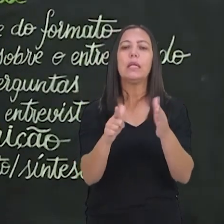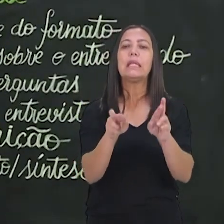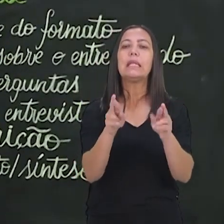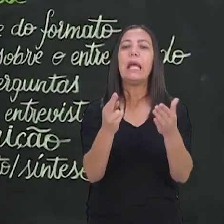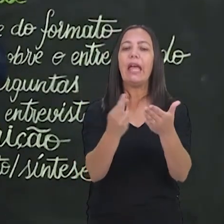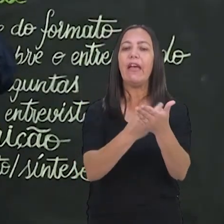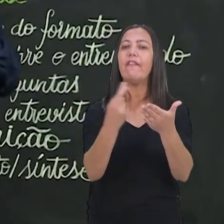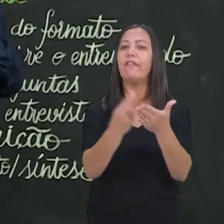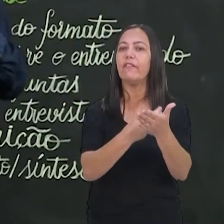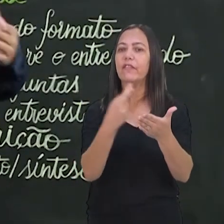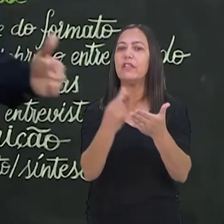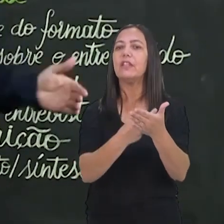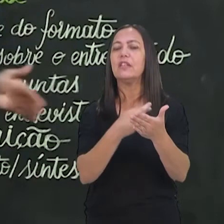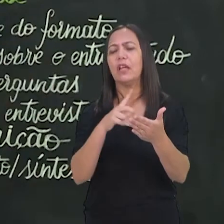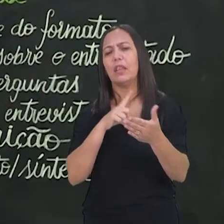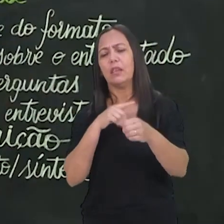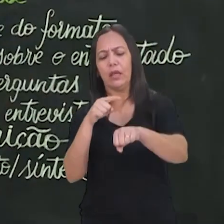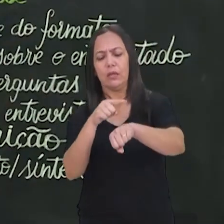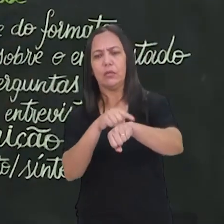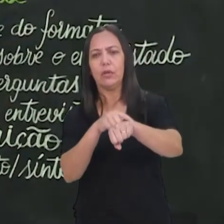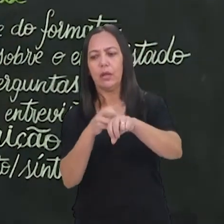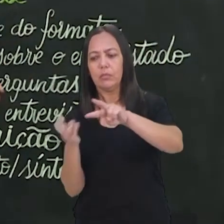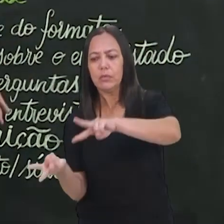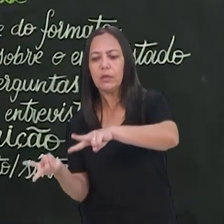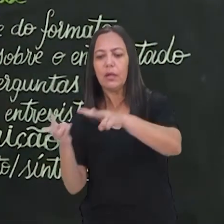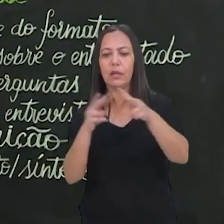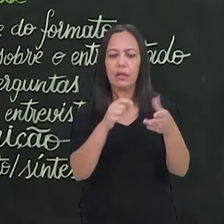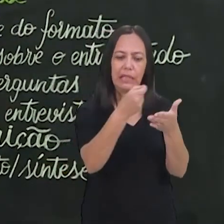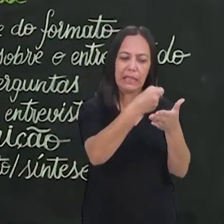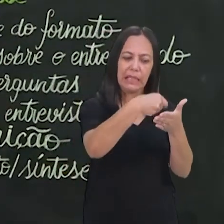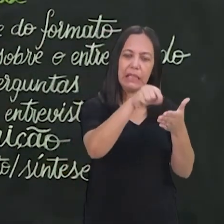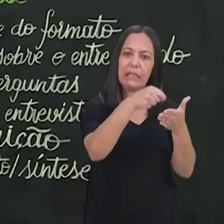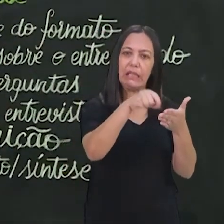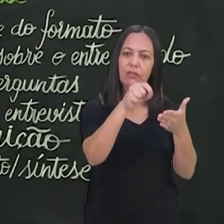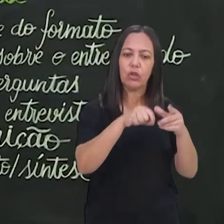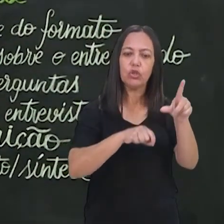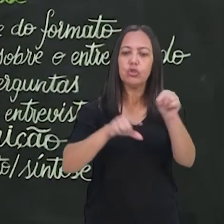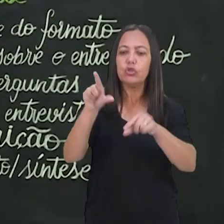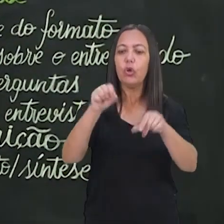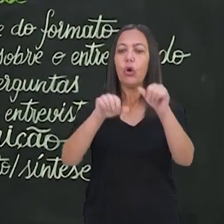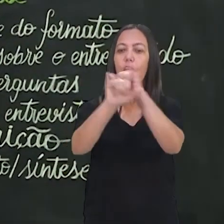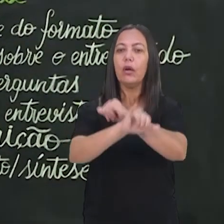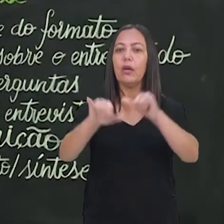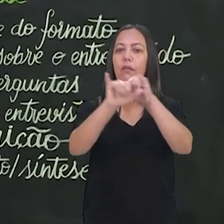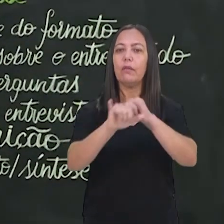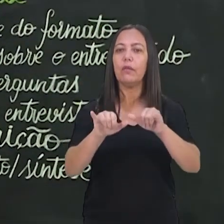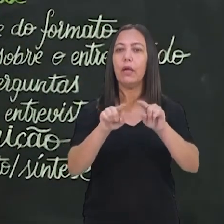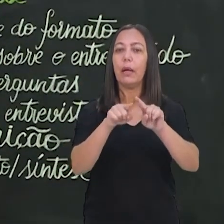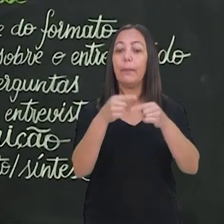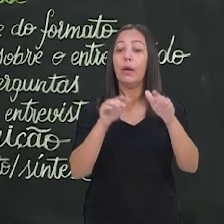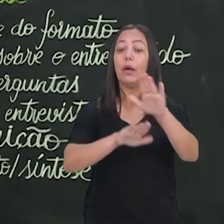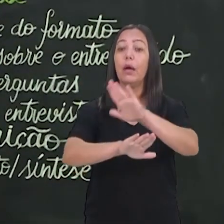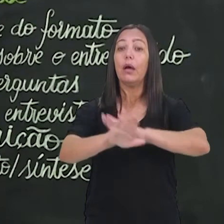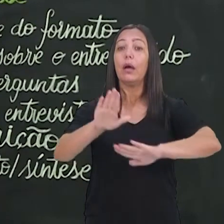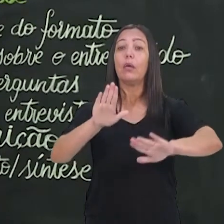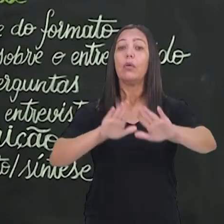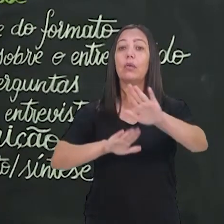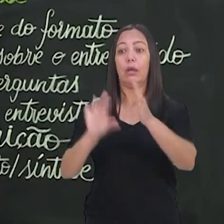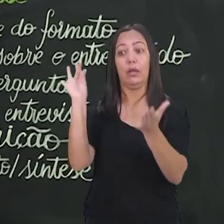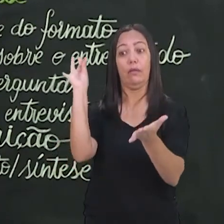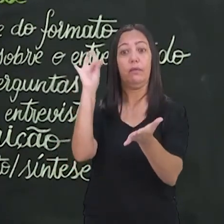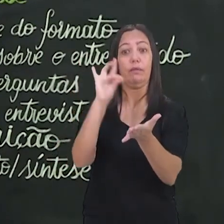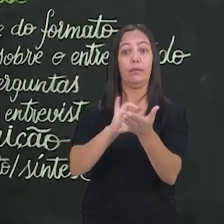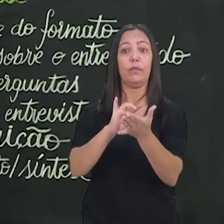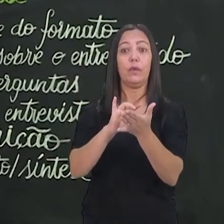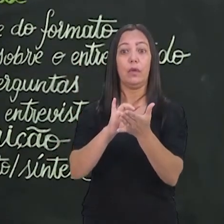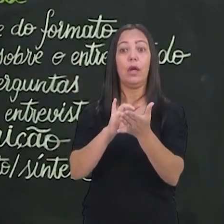revistas semanais, há um tempo de você transcrever esse conteúdo, selecionar as informações, mas com todo o cuidado da